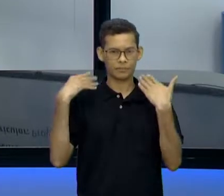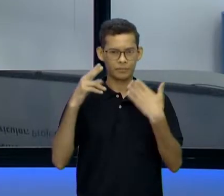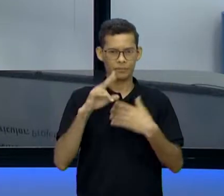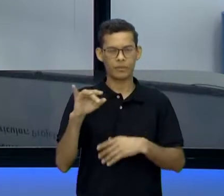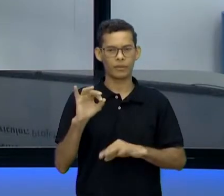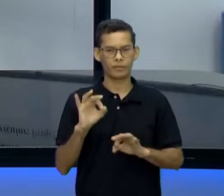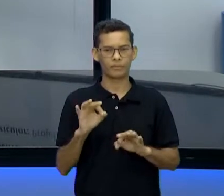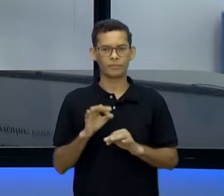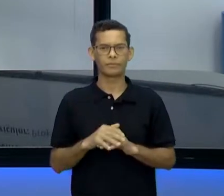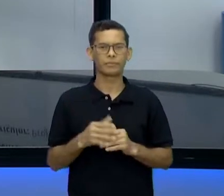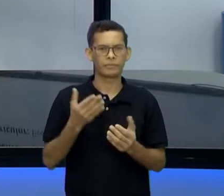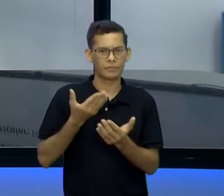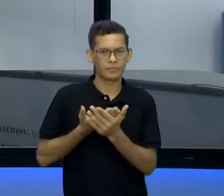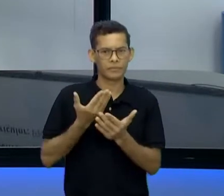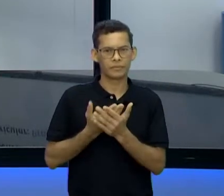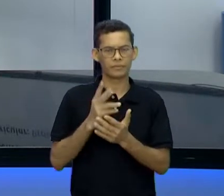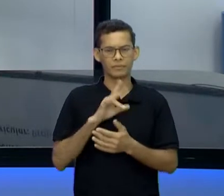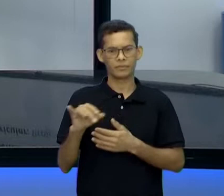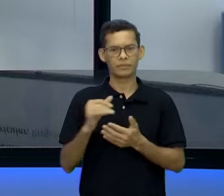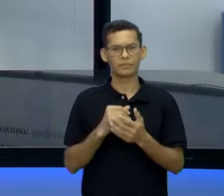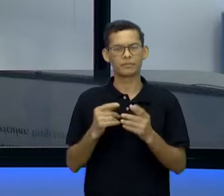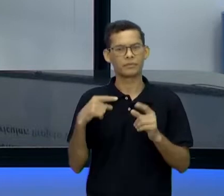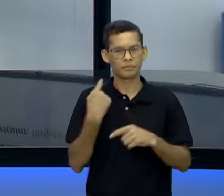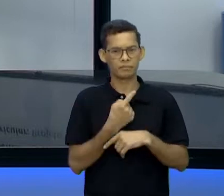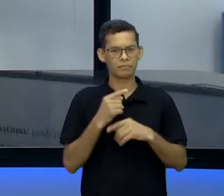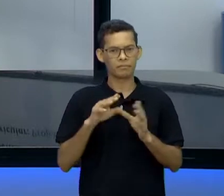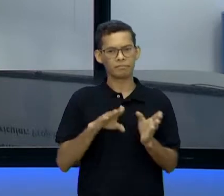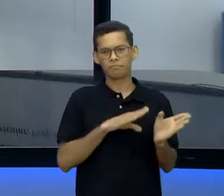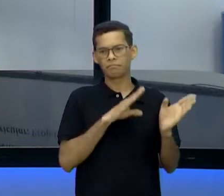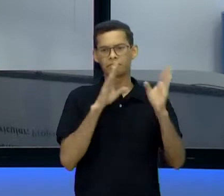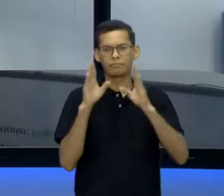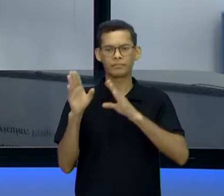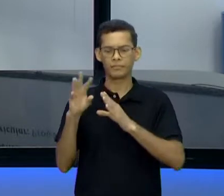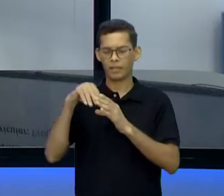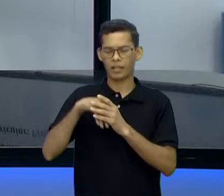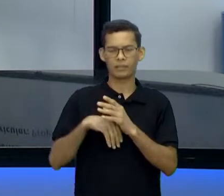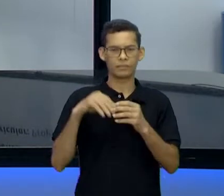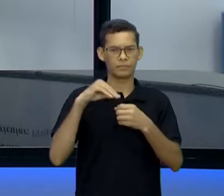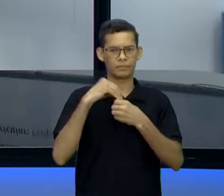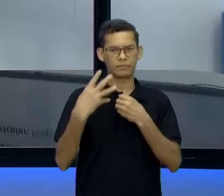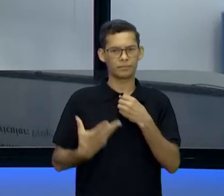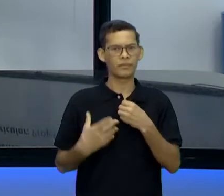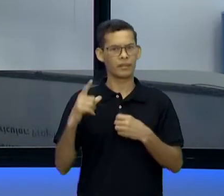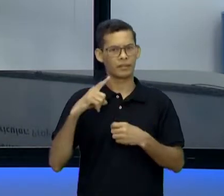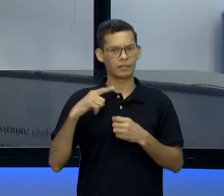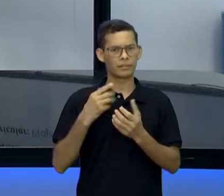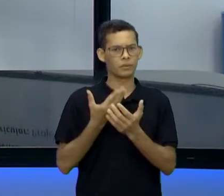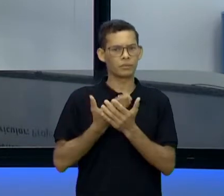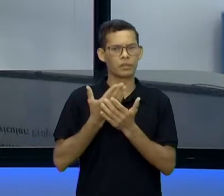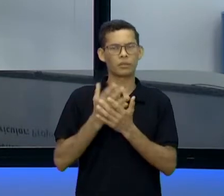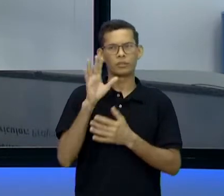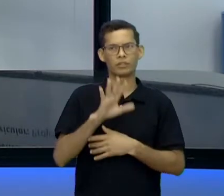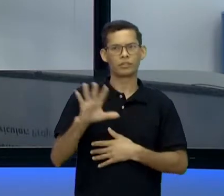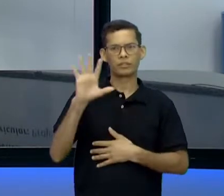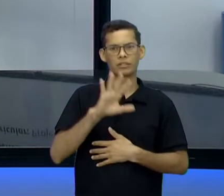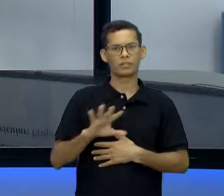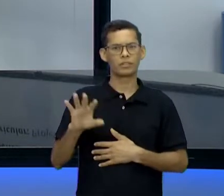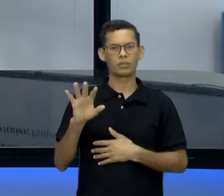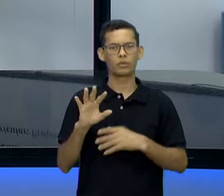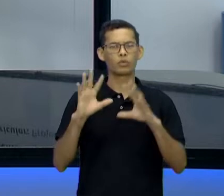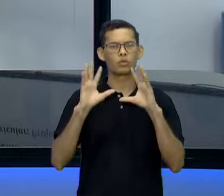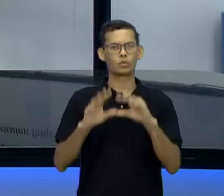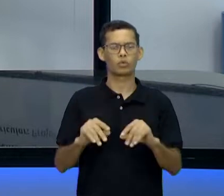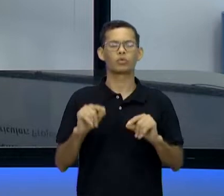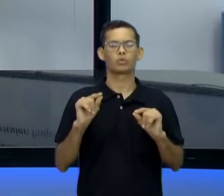Continuando essas aulas, estamos finalizando aí as aulas do nosso componente. Teremos aula sobre uma aula depois geral com todos